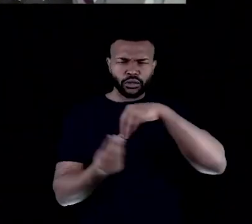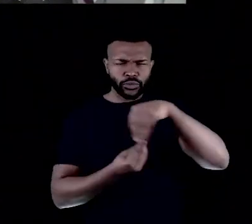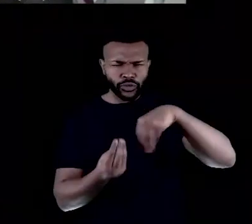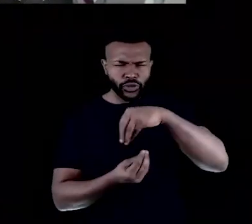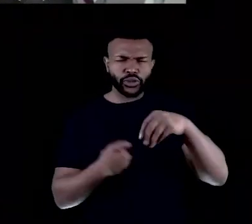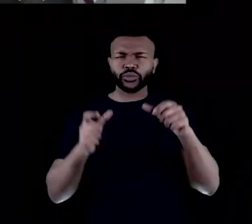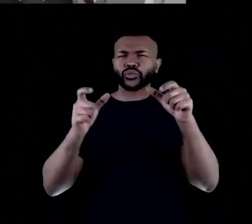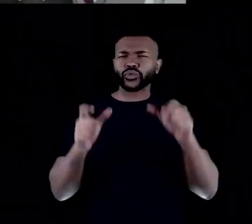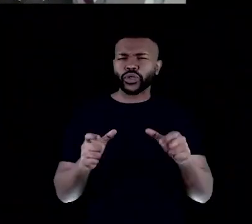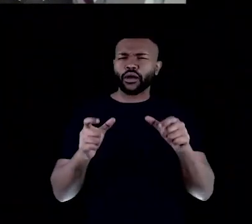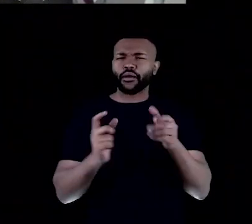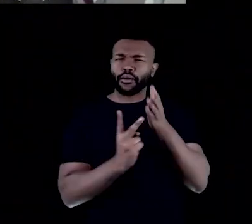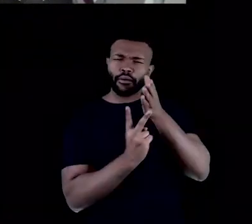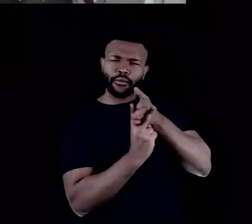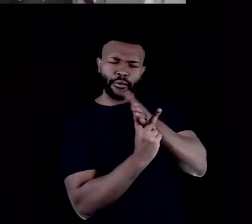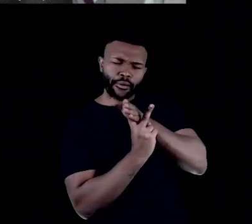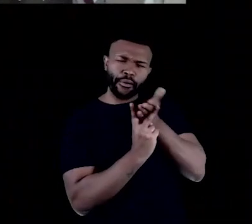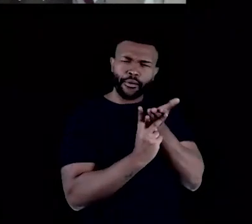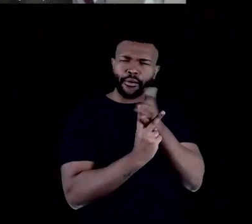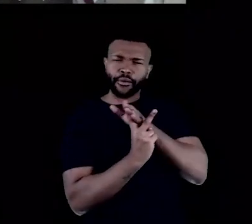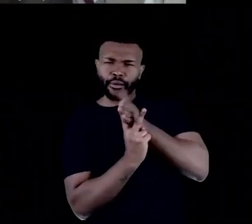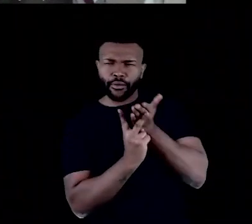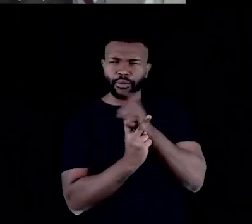esse hibridismo, esse lugar do entre,